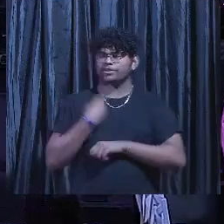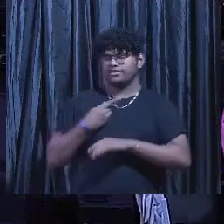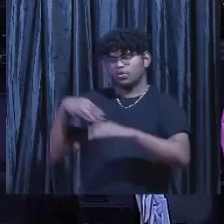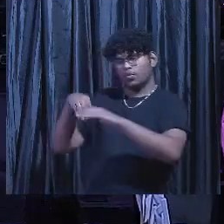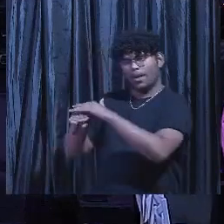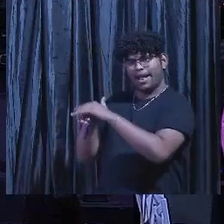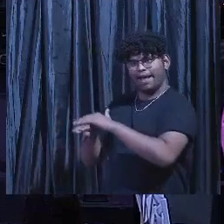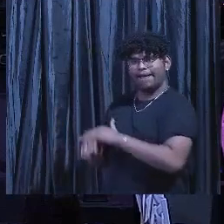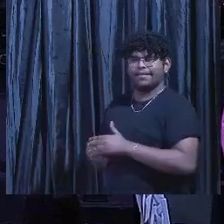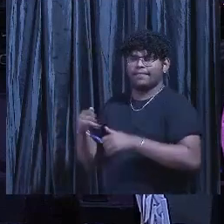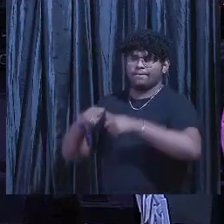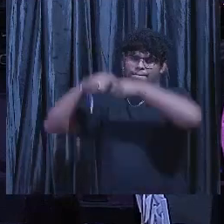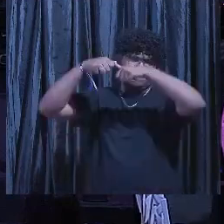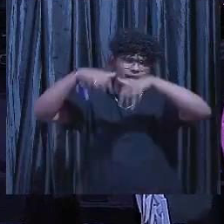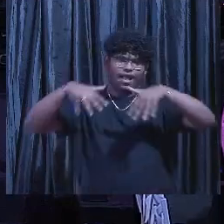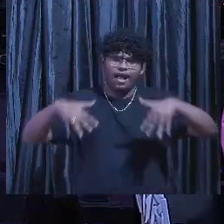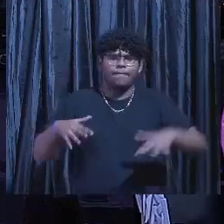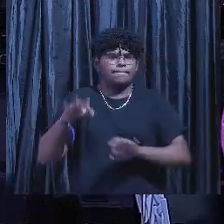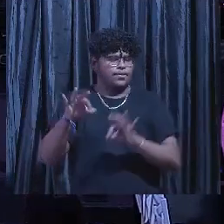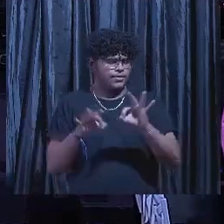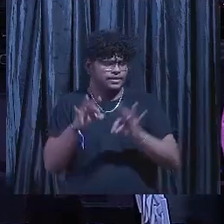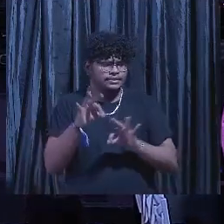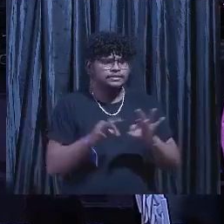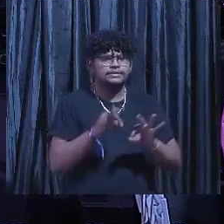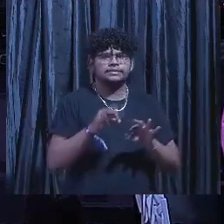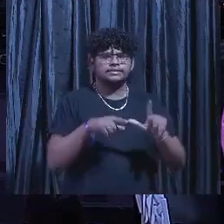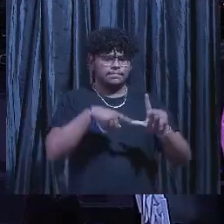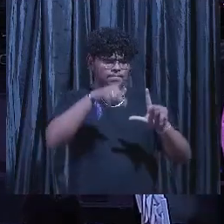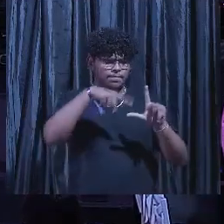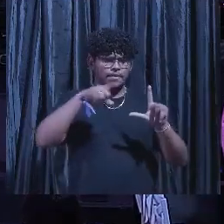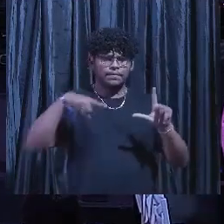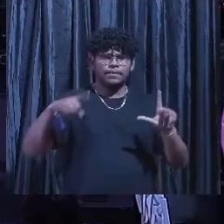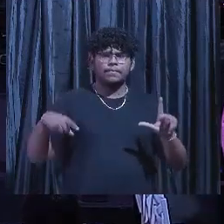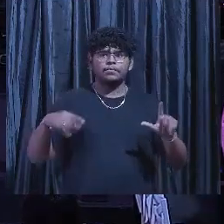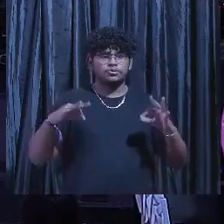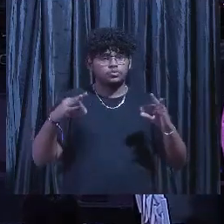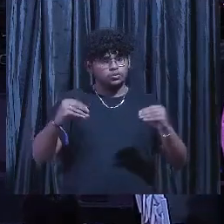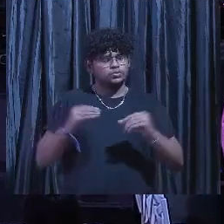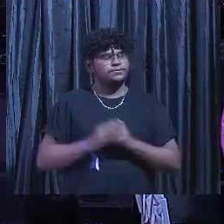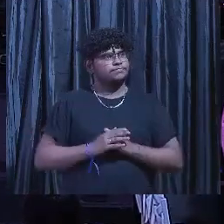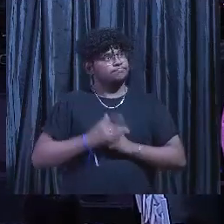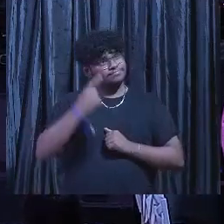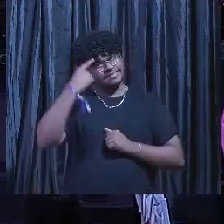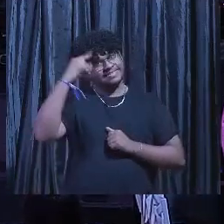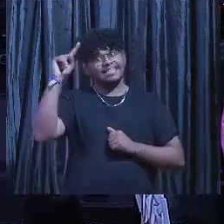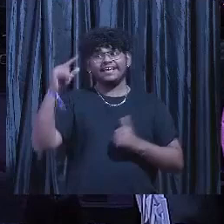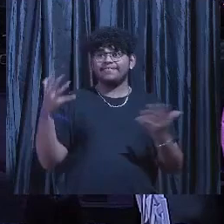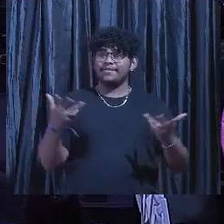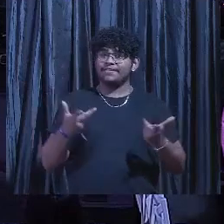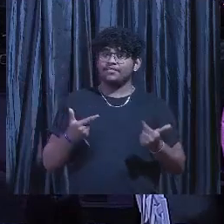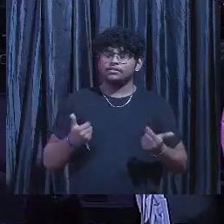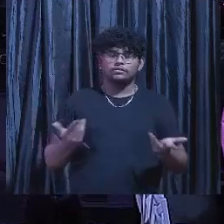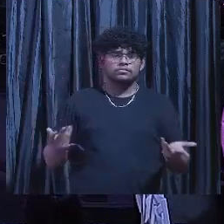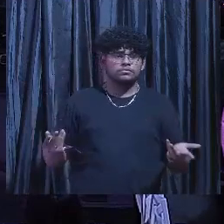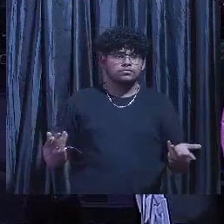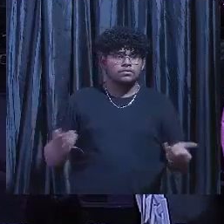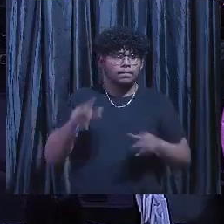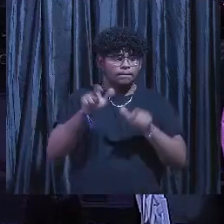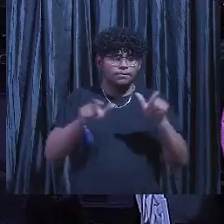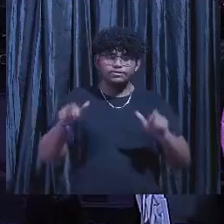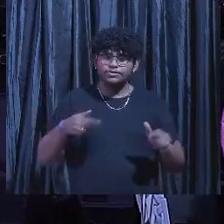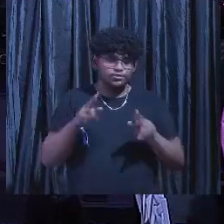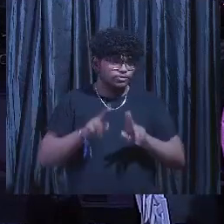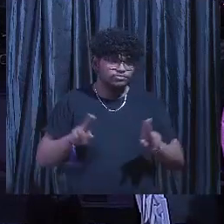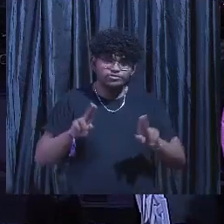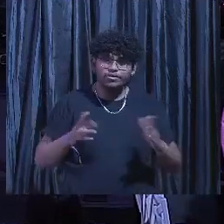mapa, no planejamento, em indicadores e tudo mais. Nossa, que ideia incrível. Flopou. Por que